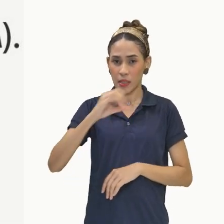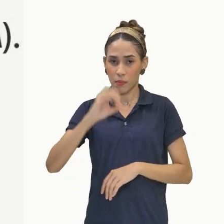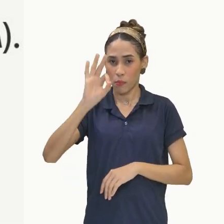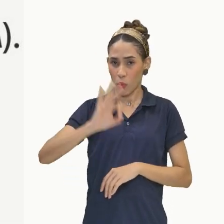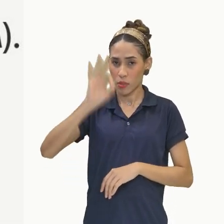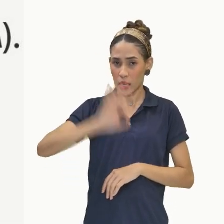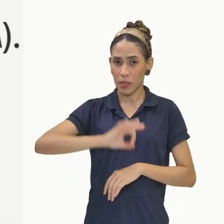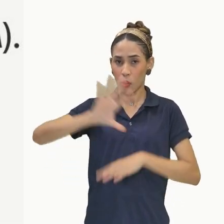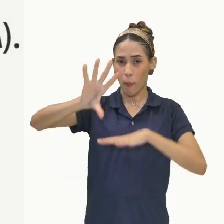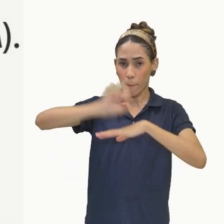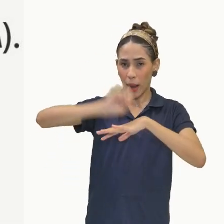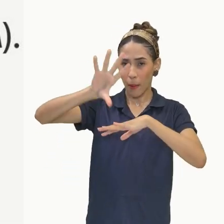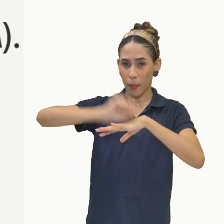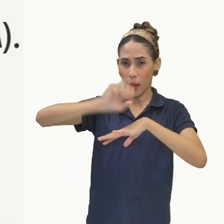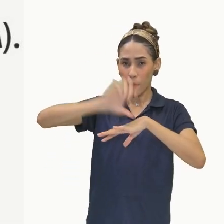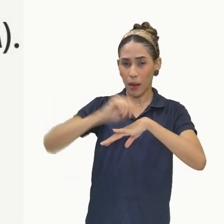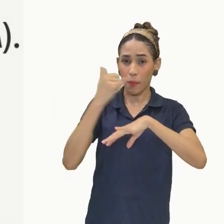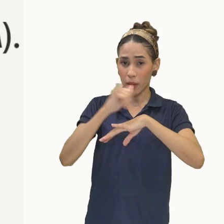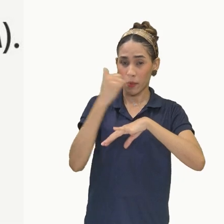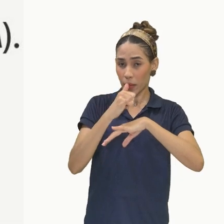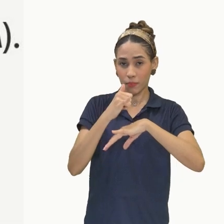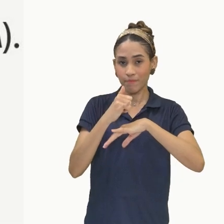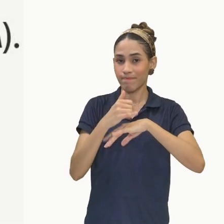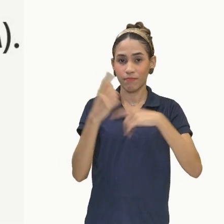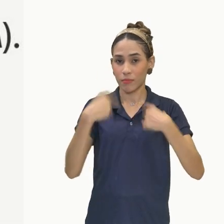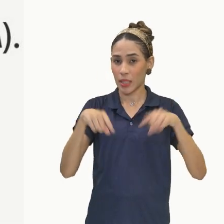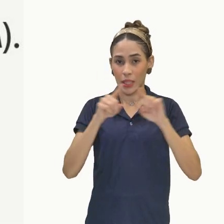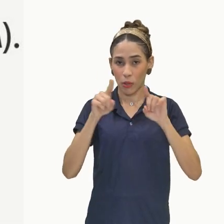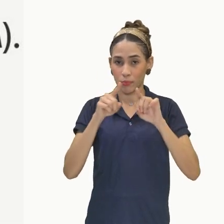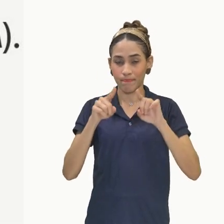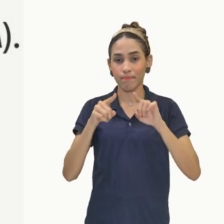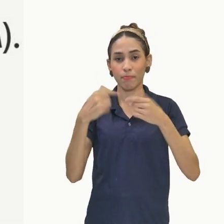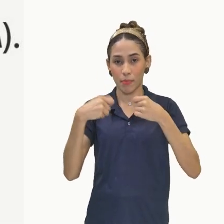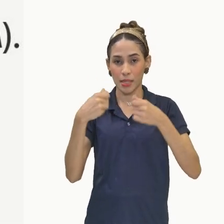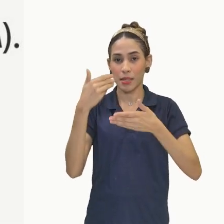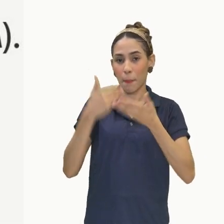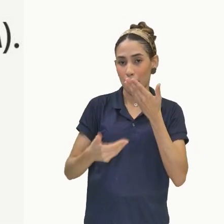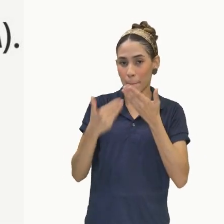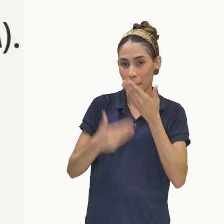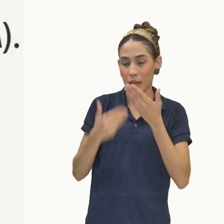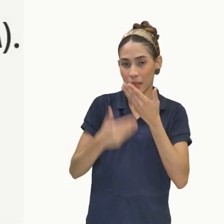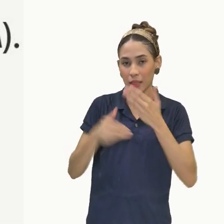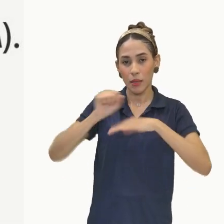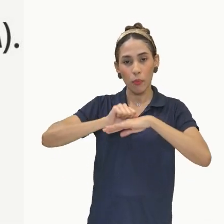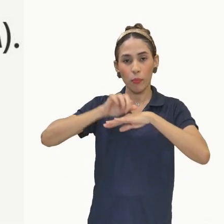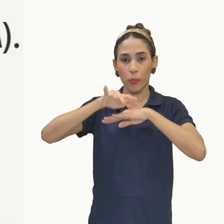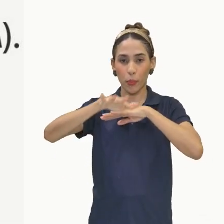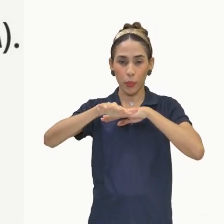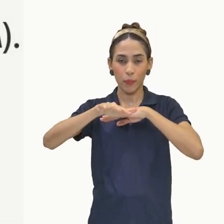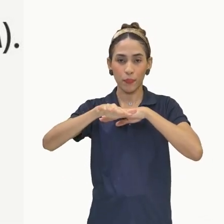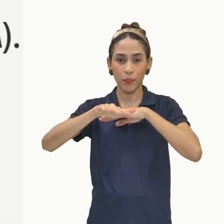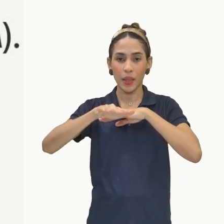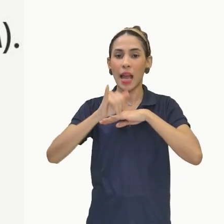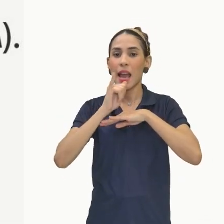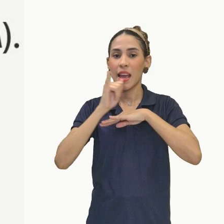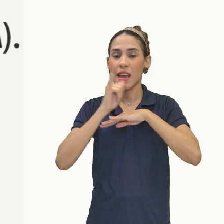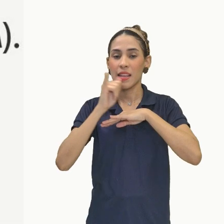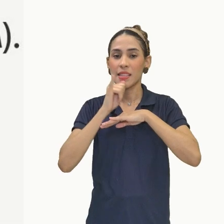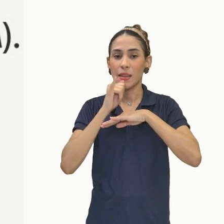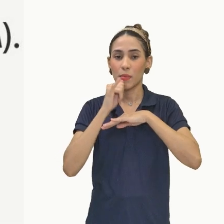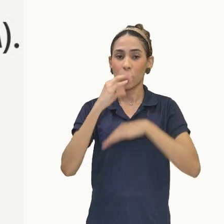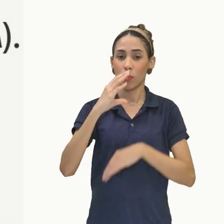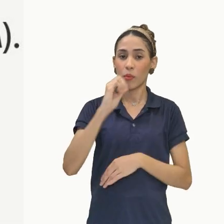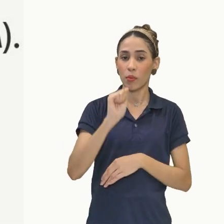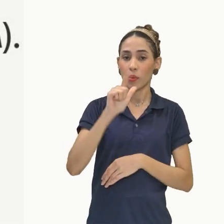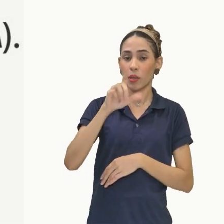rendimento, ele perde alguma coisa quando ele funciona, alguma energia se dissipa em forma de calor, tá? Que é o nosso efeito